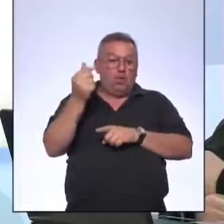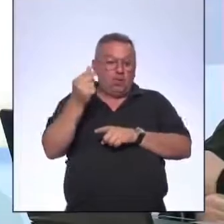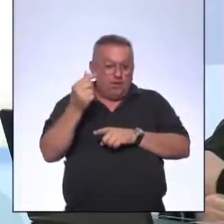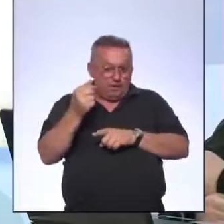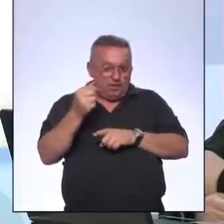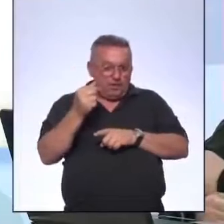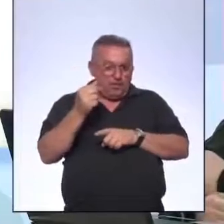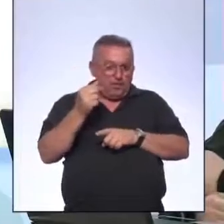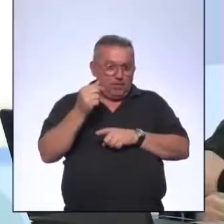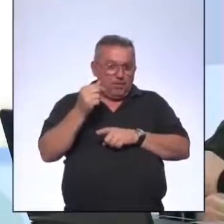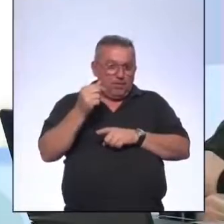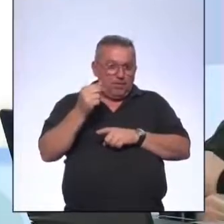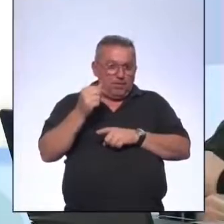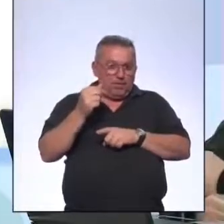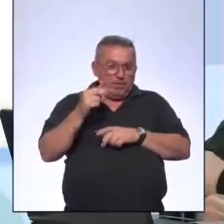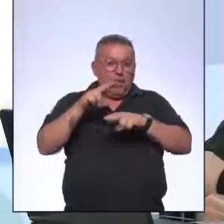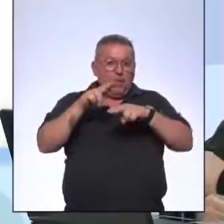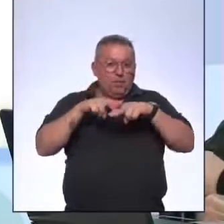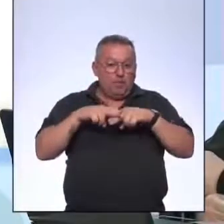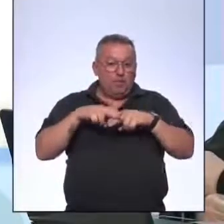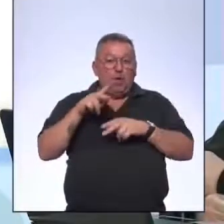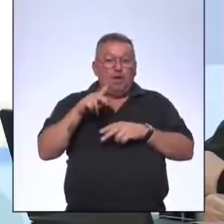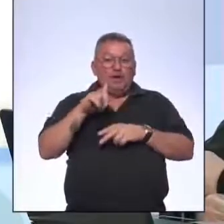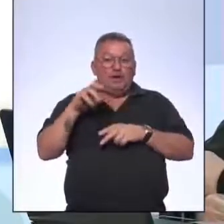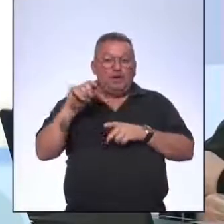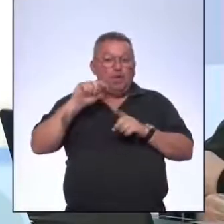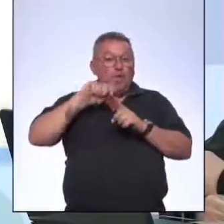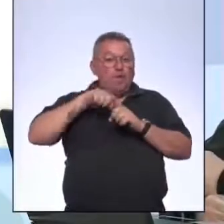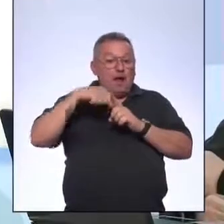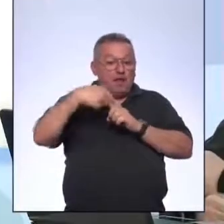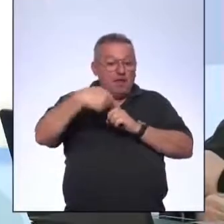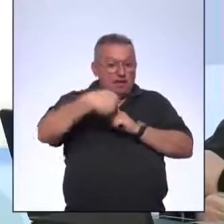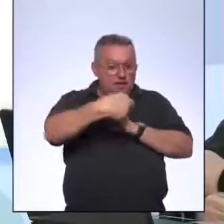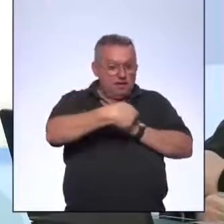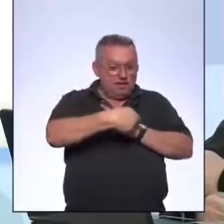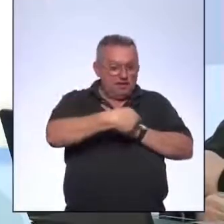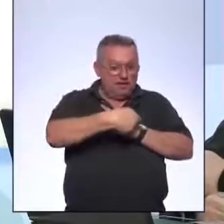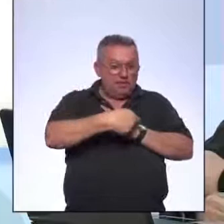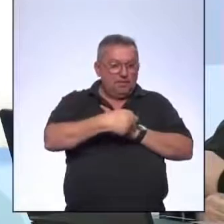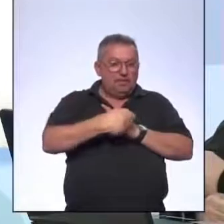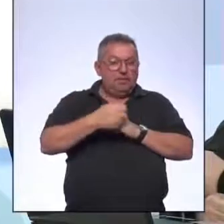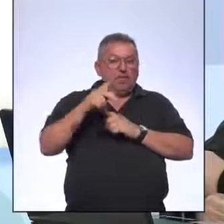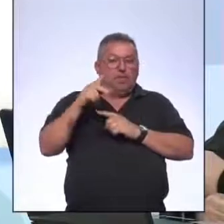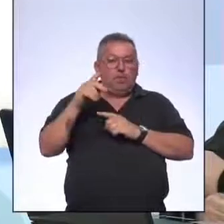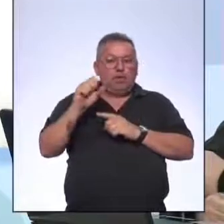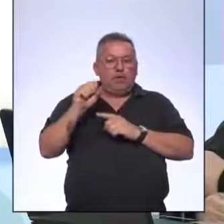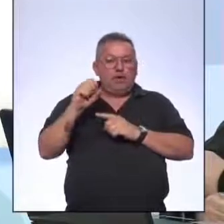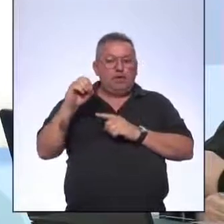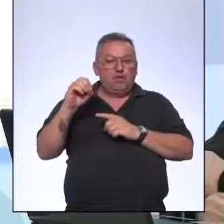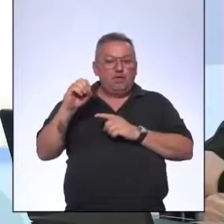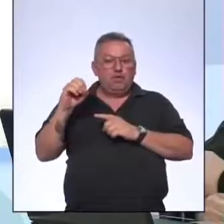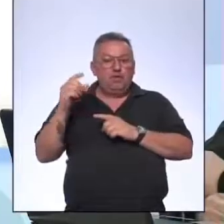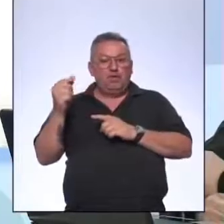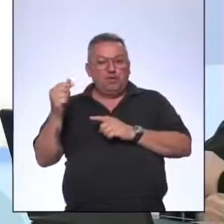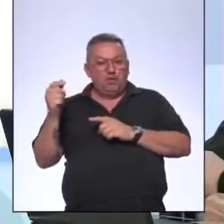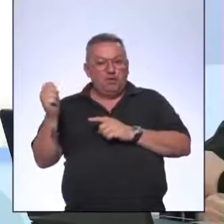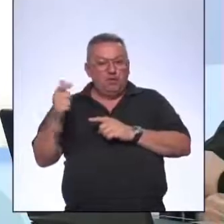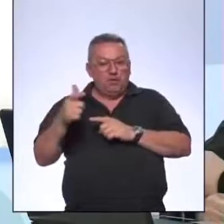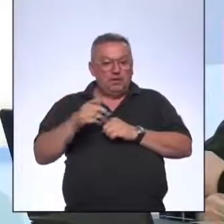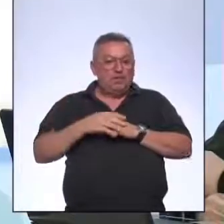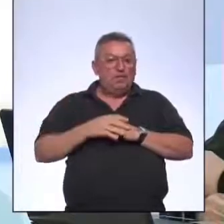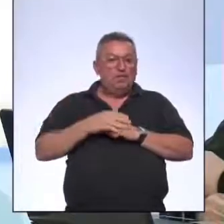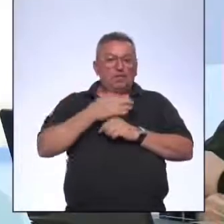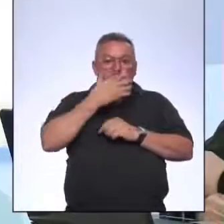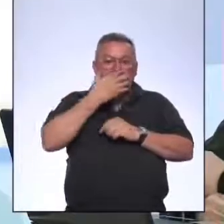preço cobrado pelo quilo de banana Então são essas as duas variáveis o peso e o valor a ser pago